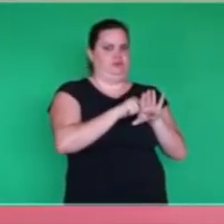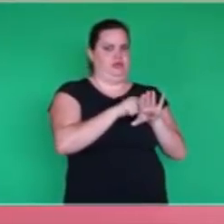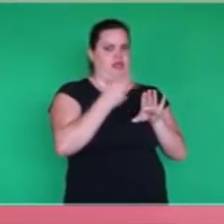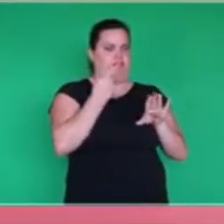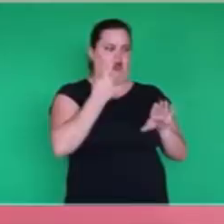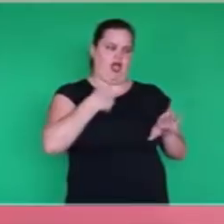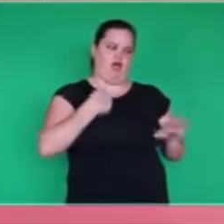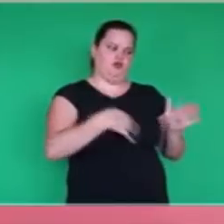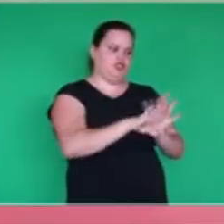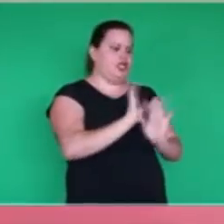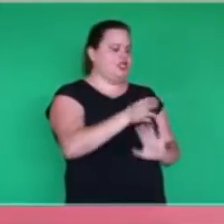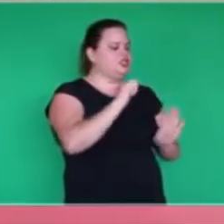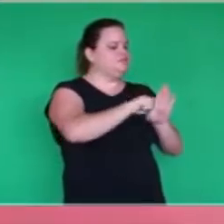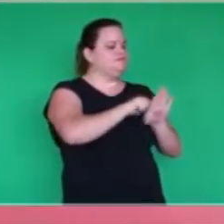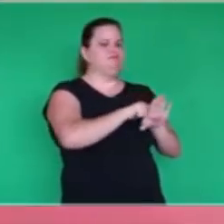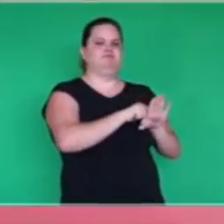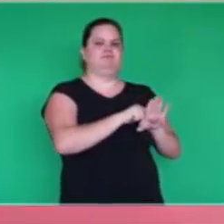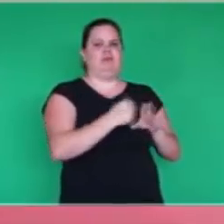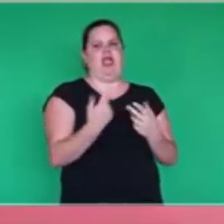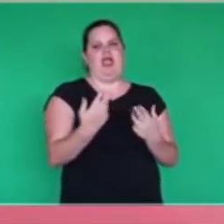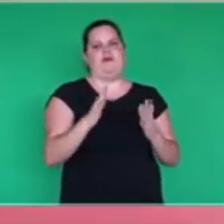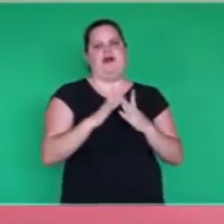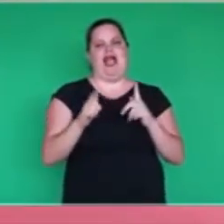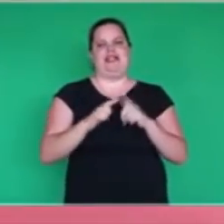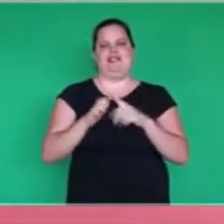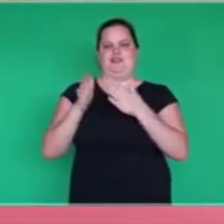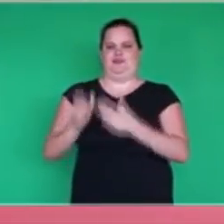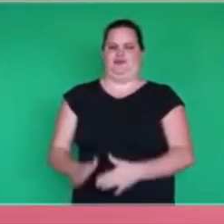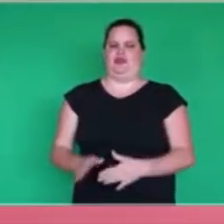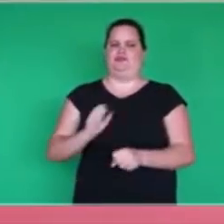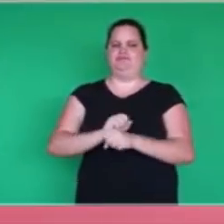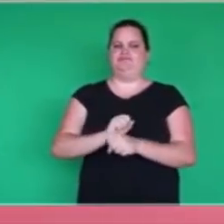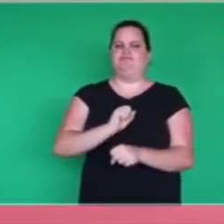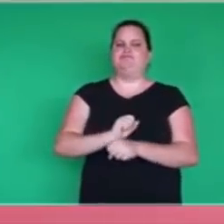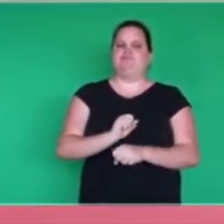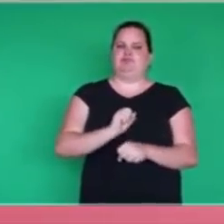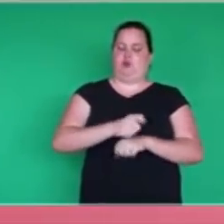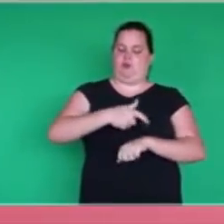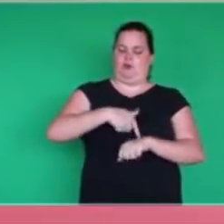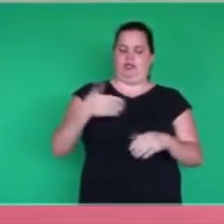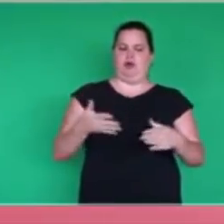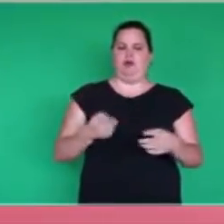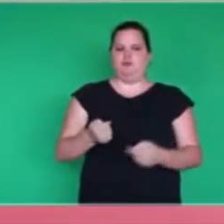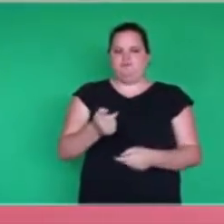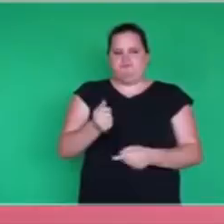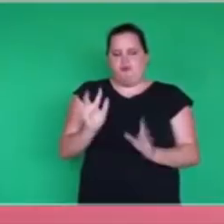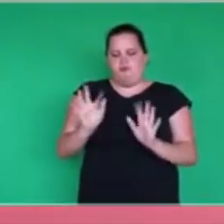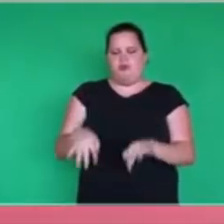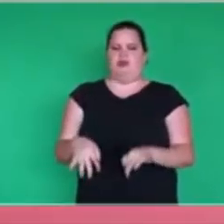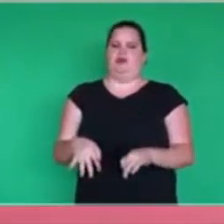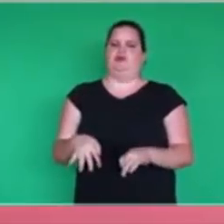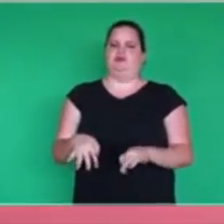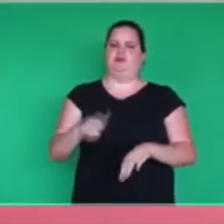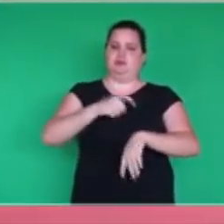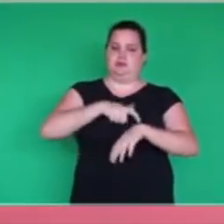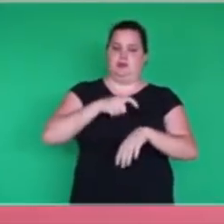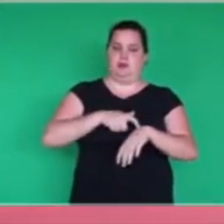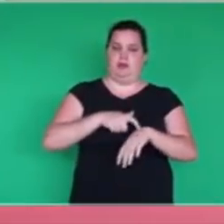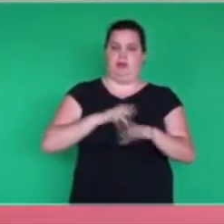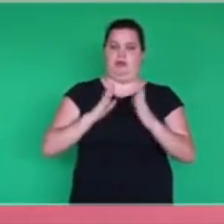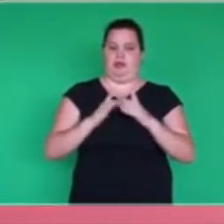cheguei. A igreja está só aguardando agora esse último momento, esse último instante, quando